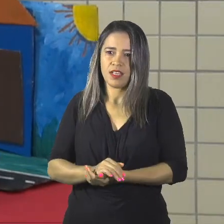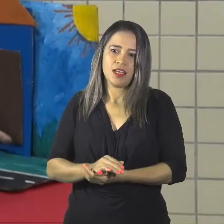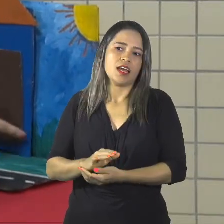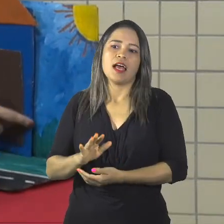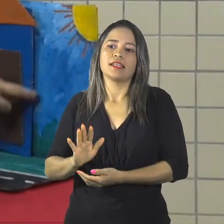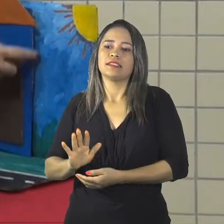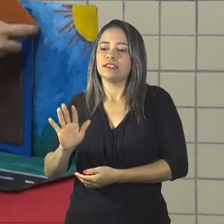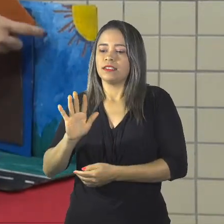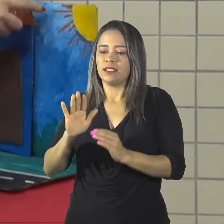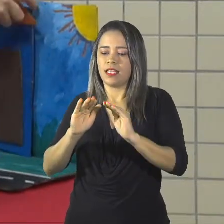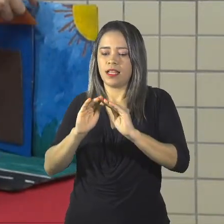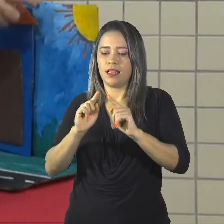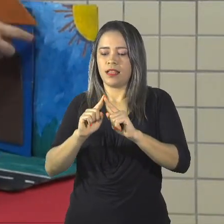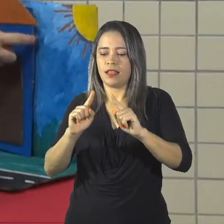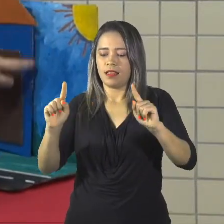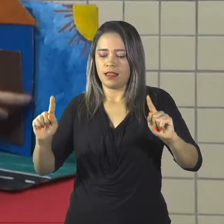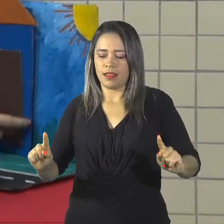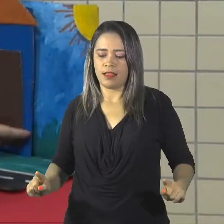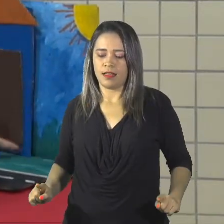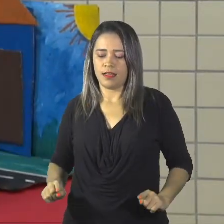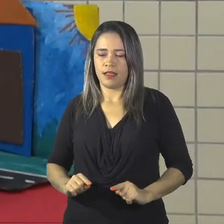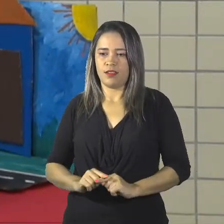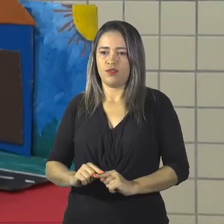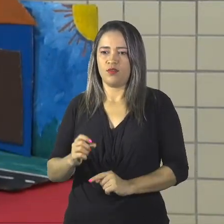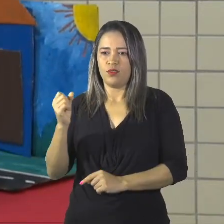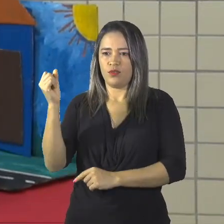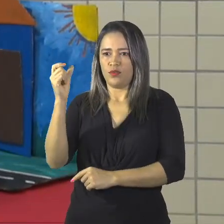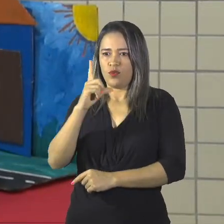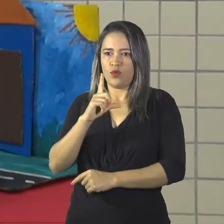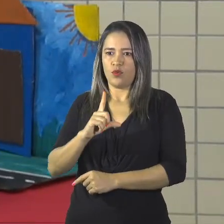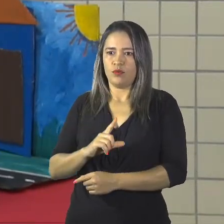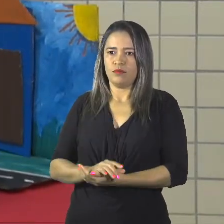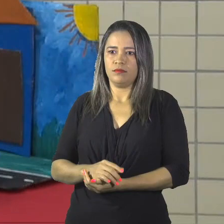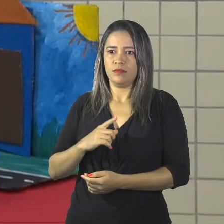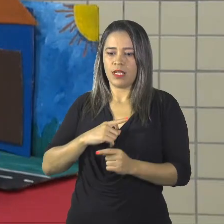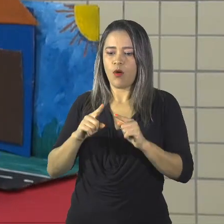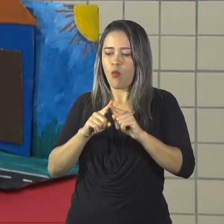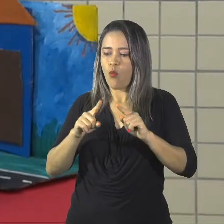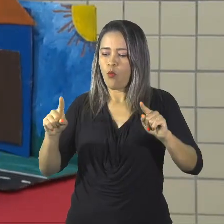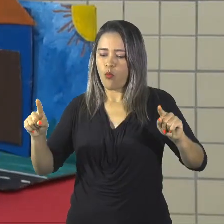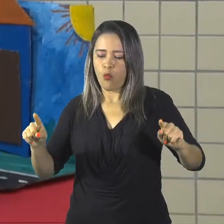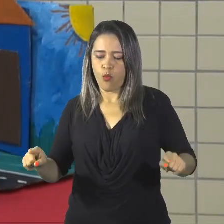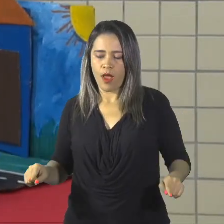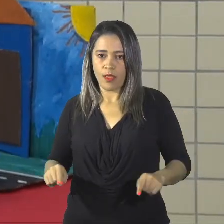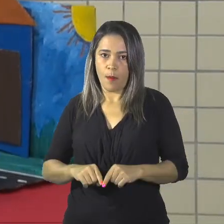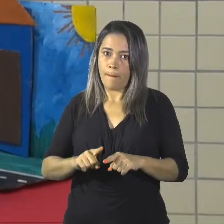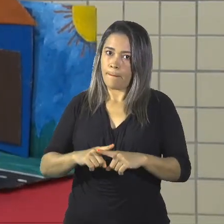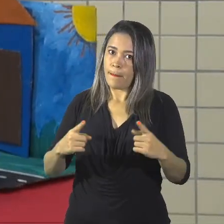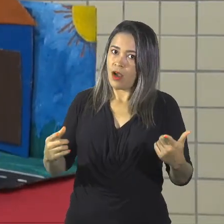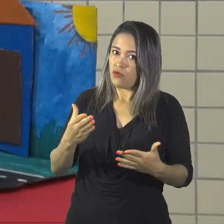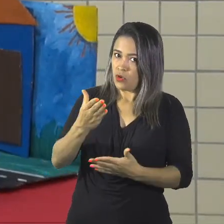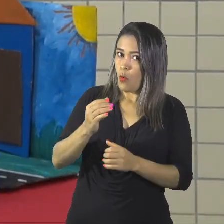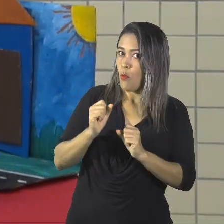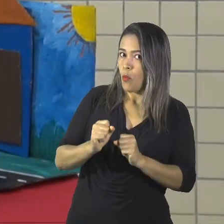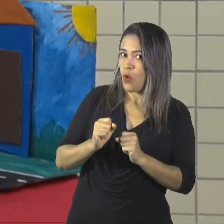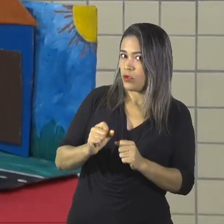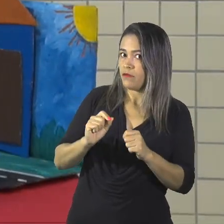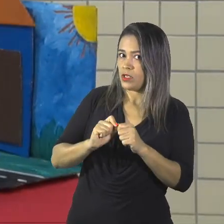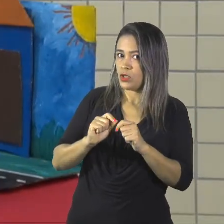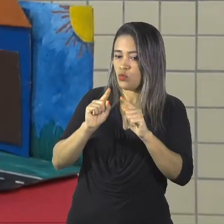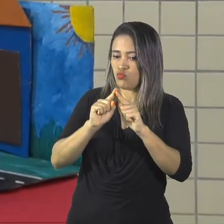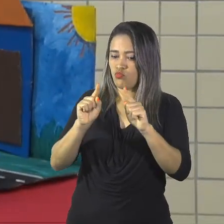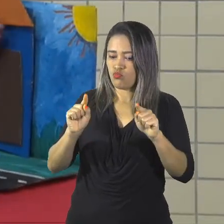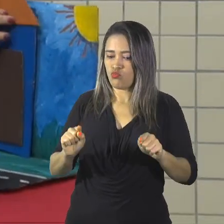tá vendo? Essa parte aqui, ela tem um formato de um retângulo, mas você pode também fazer um